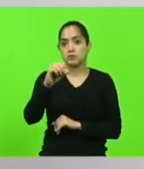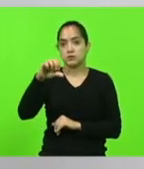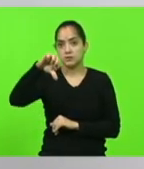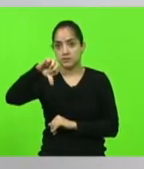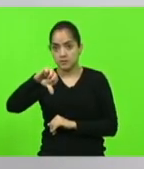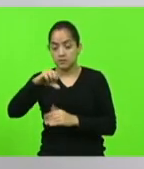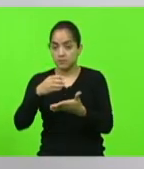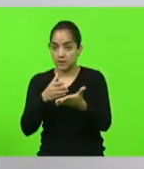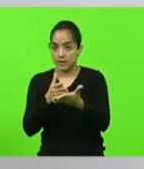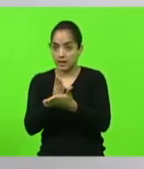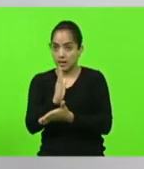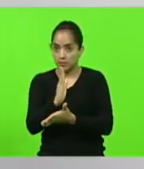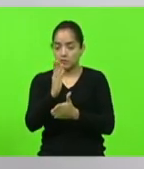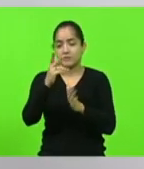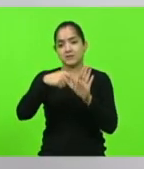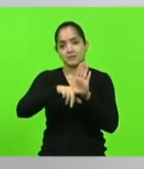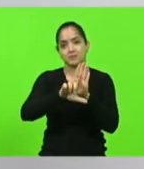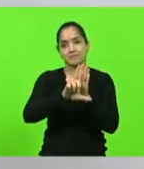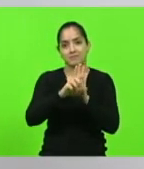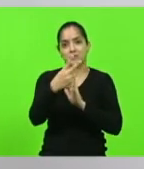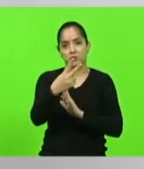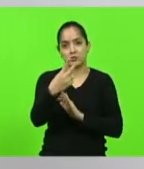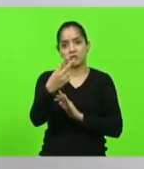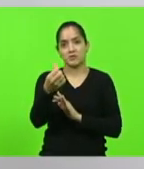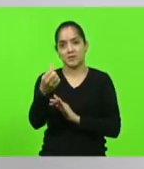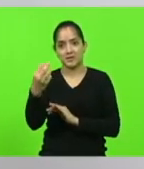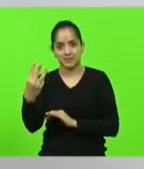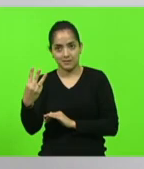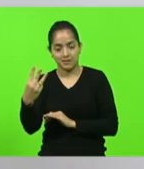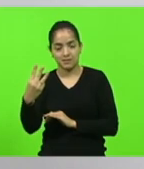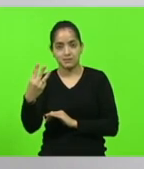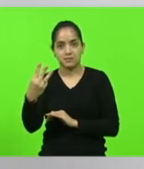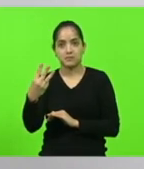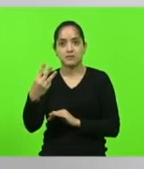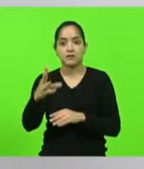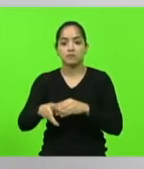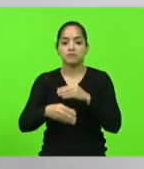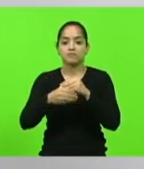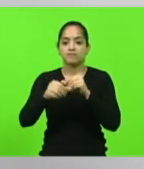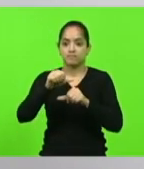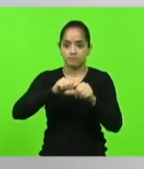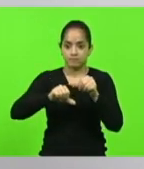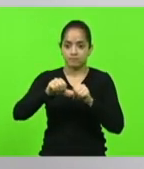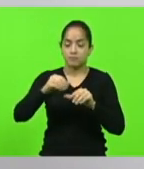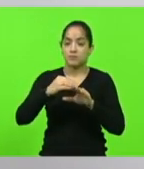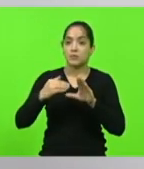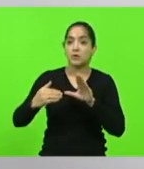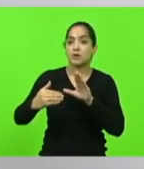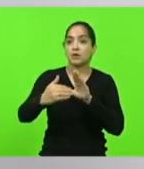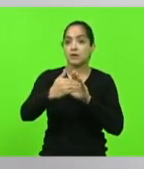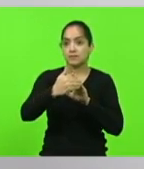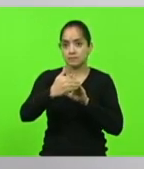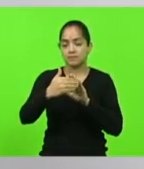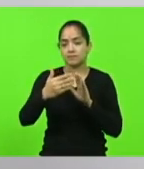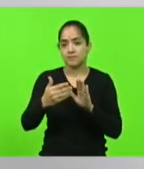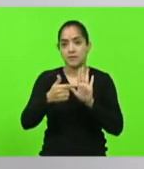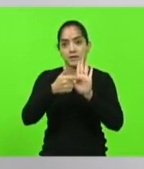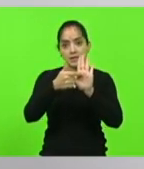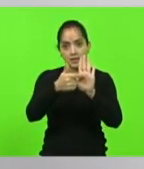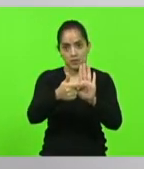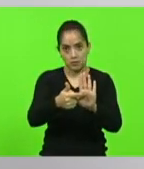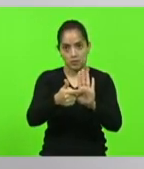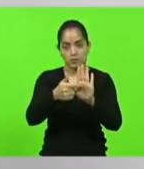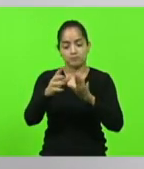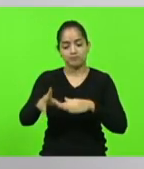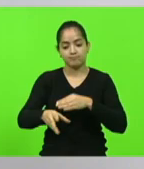pela aprovação do projeto de lei 263 nos termos da emenda substitutiva global que ora apresento